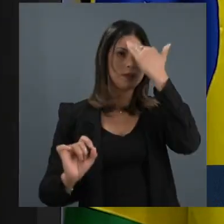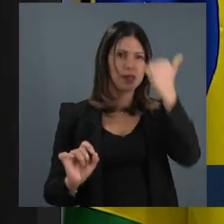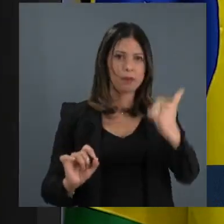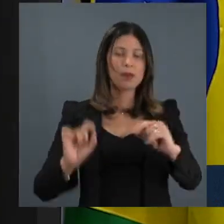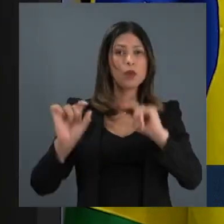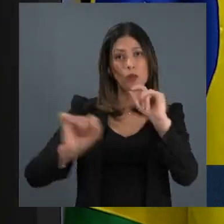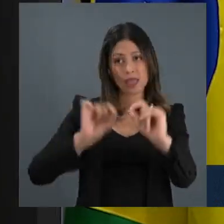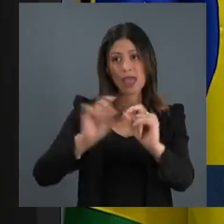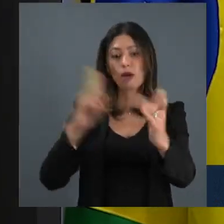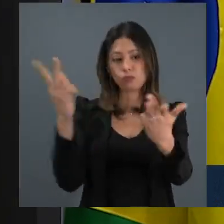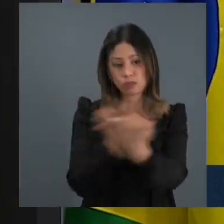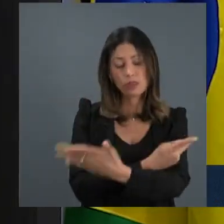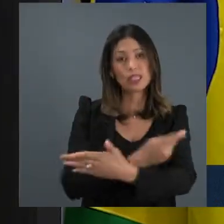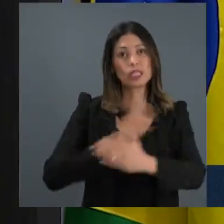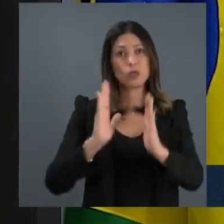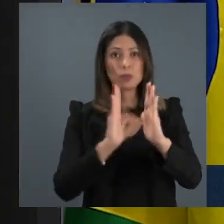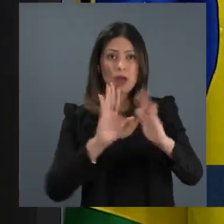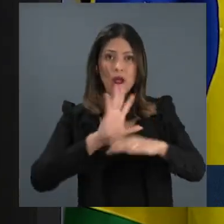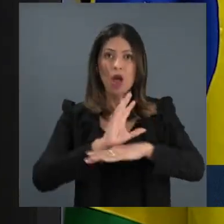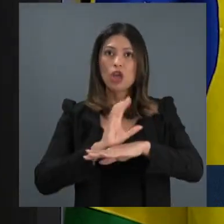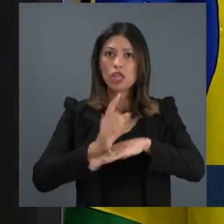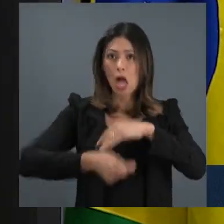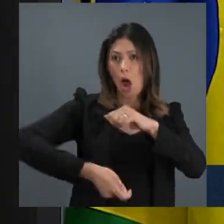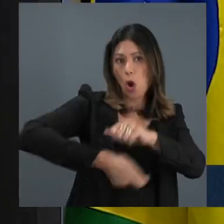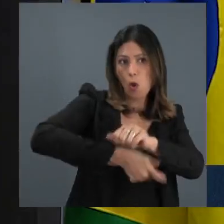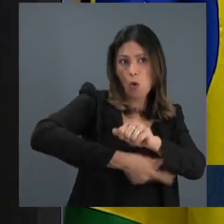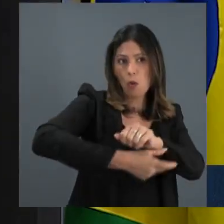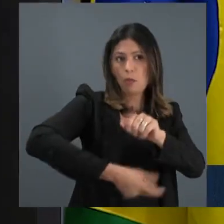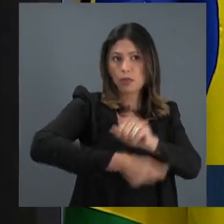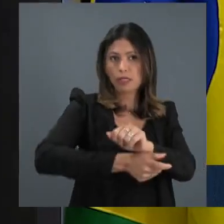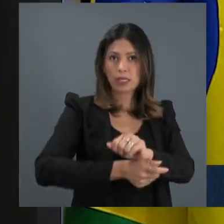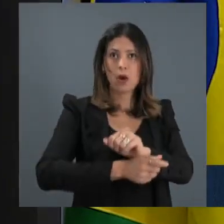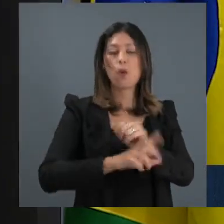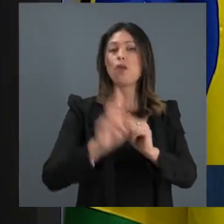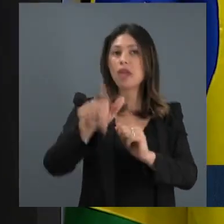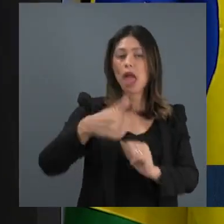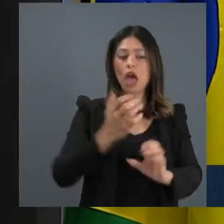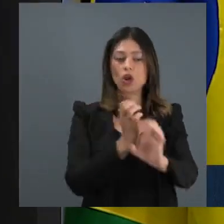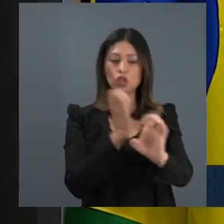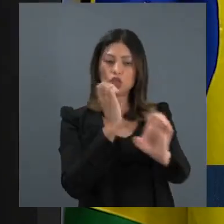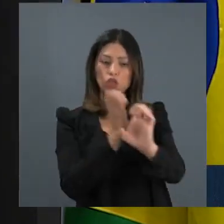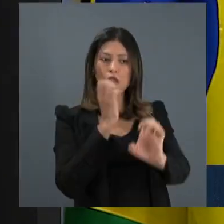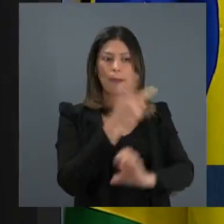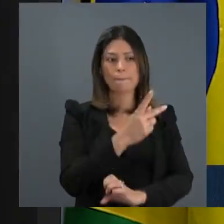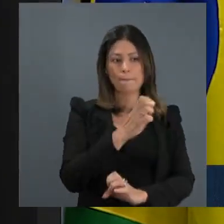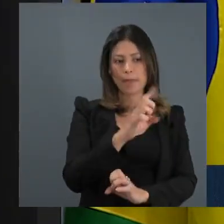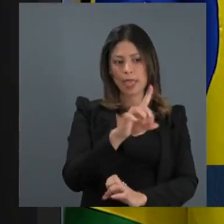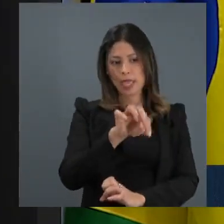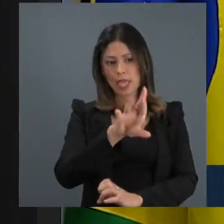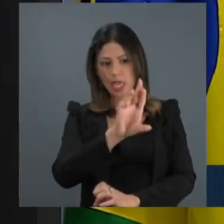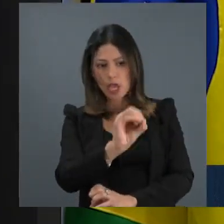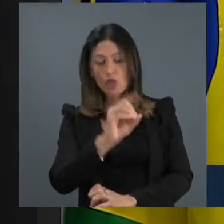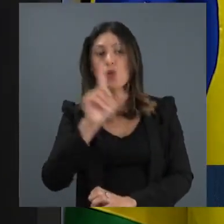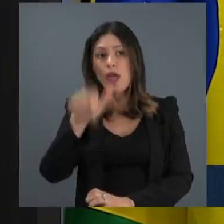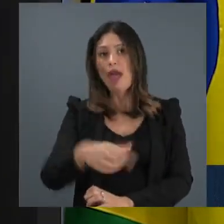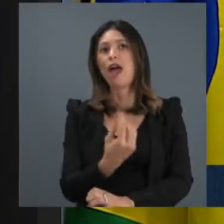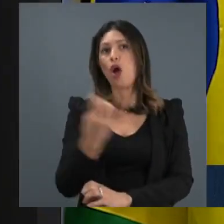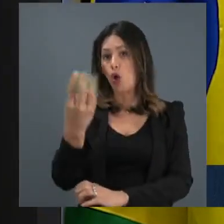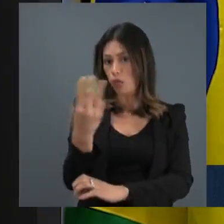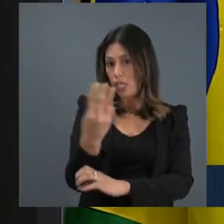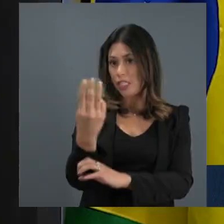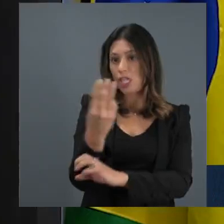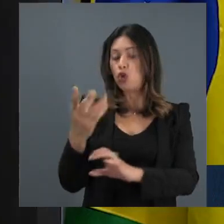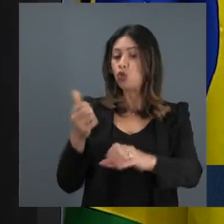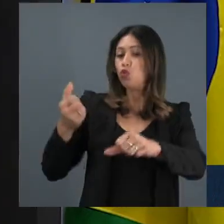estratosférico da corrupção, o engenheiro Pedro Barusco, gerente do 3º escalão da Petrobras,